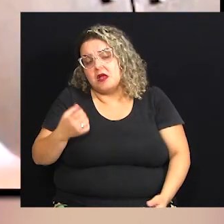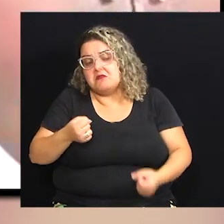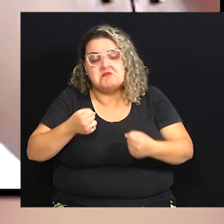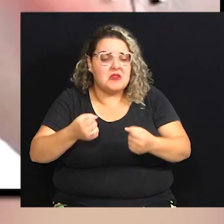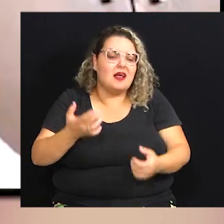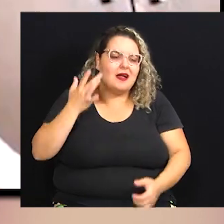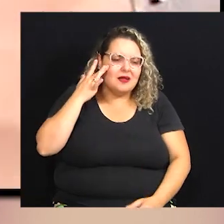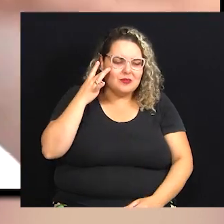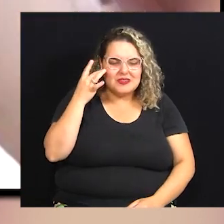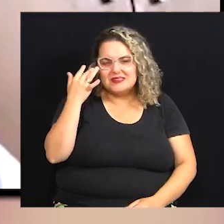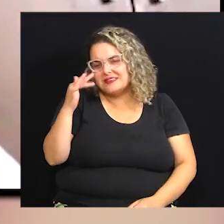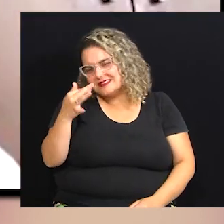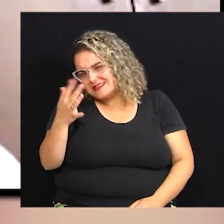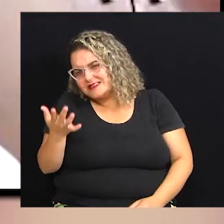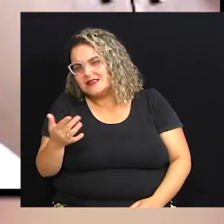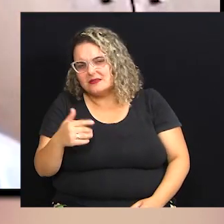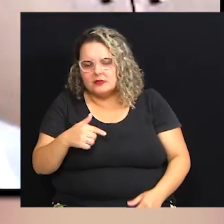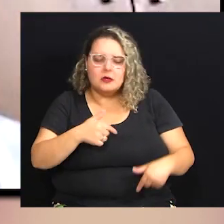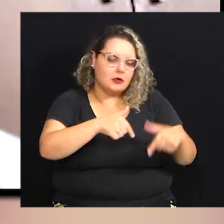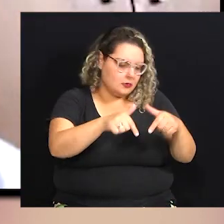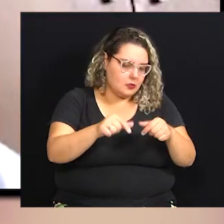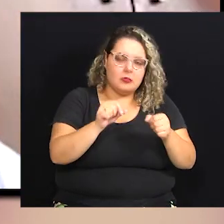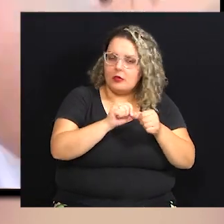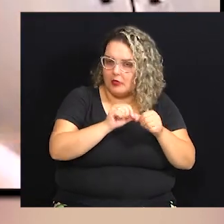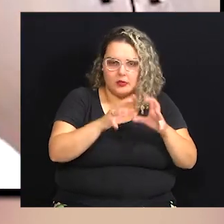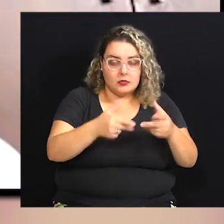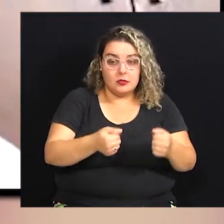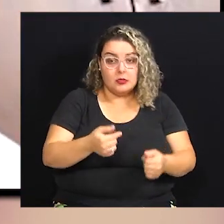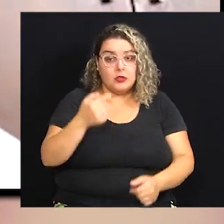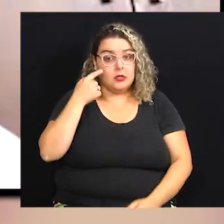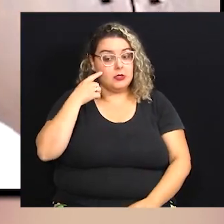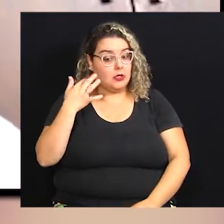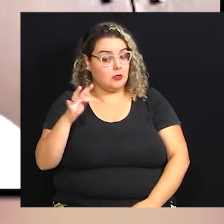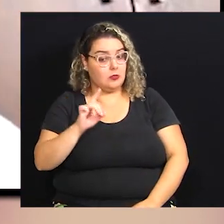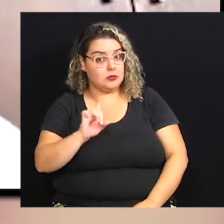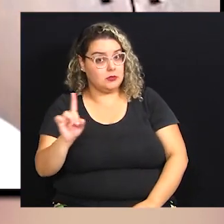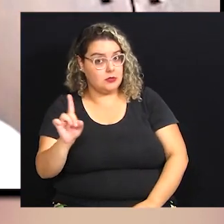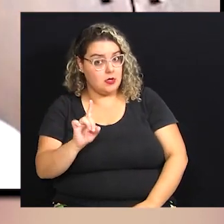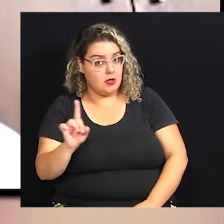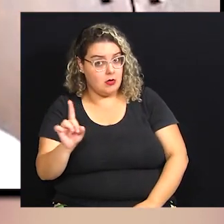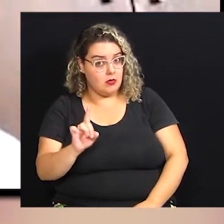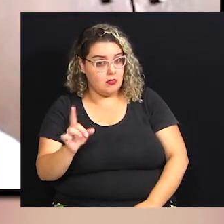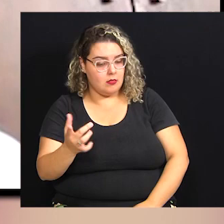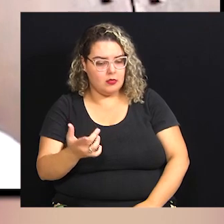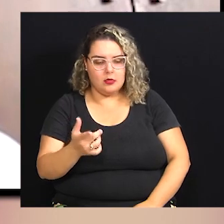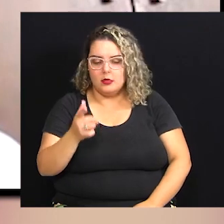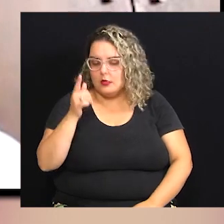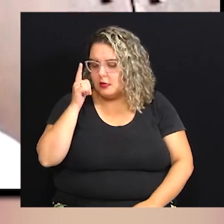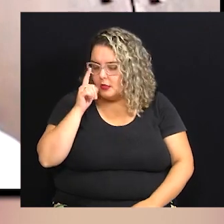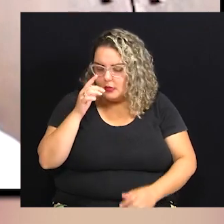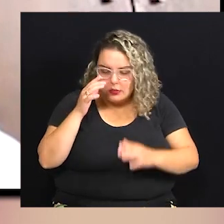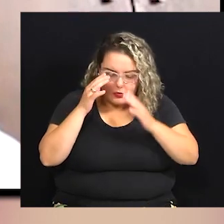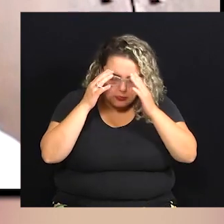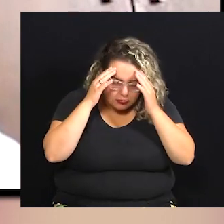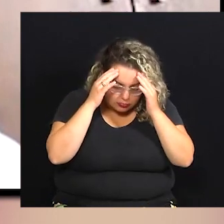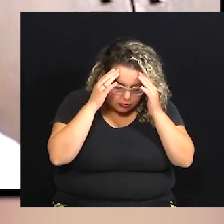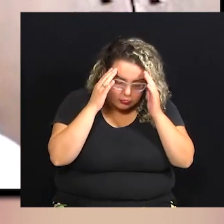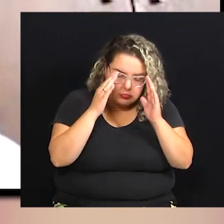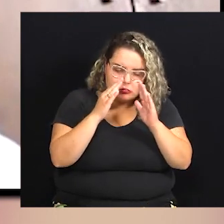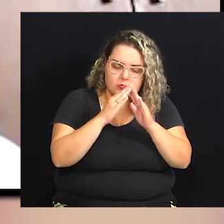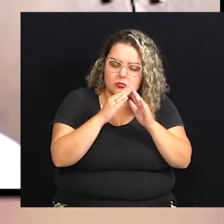que a gente tolera. Ah, é uma dorzinha boba, mas eu vou para o trabalho, faço tudo. Tem dores que não. Tem dores que não aguento, fico